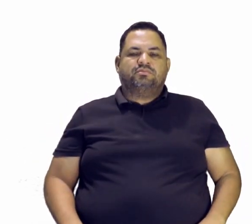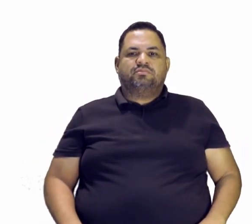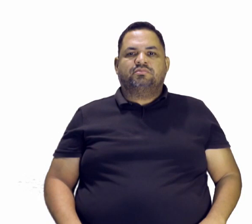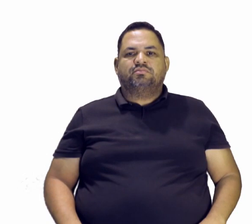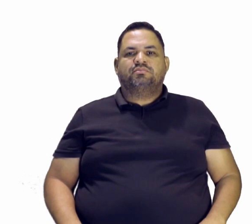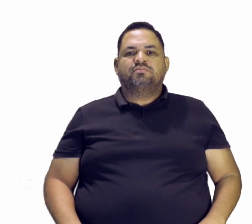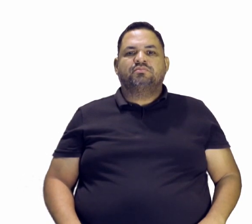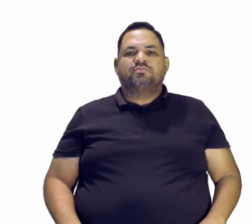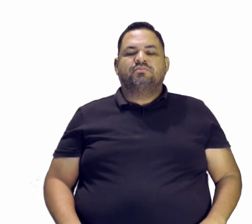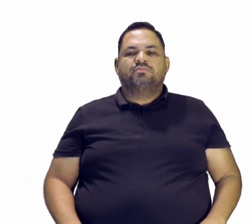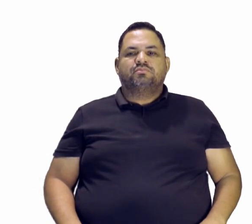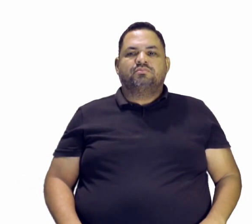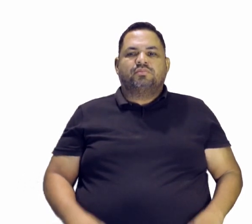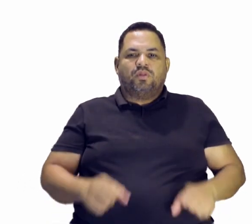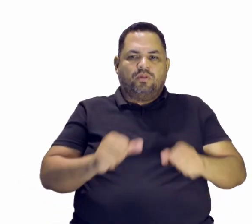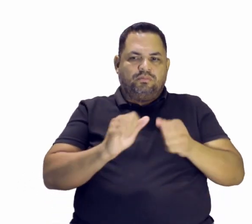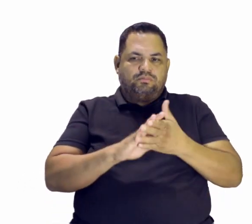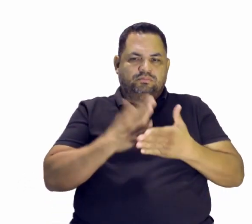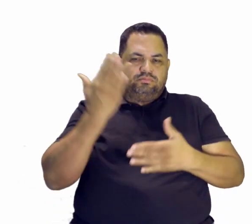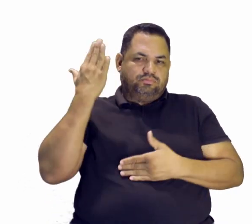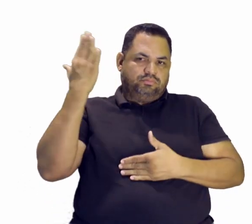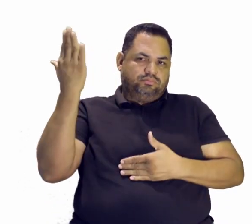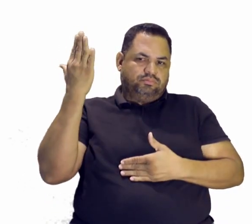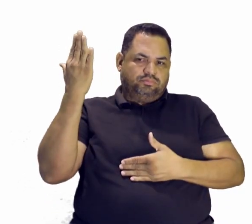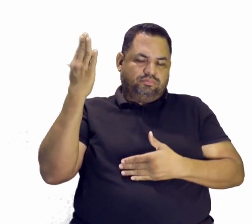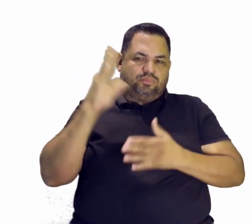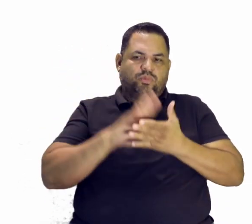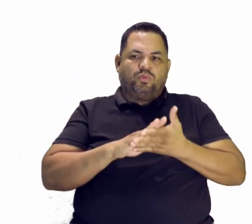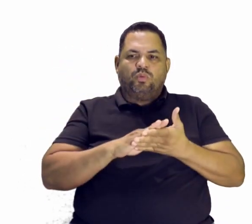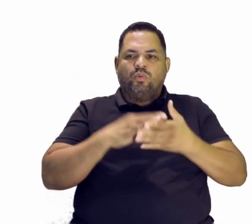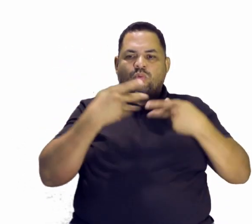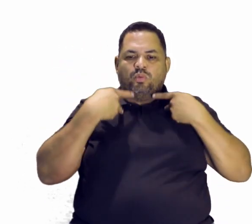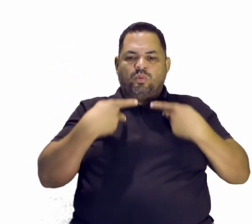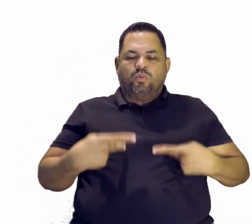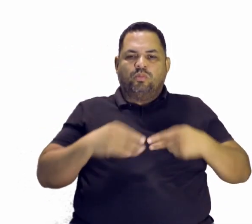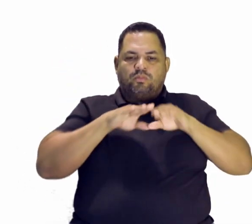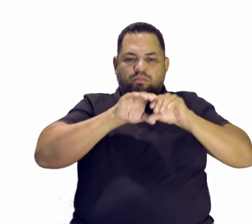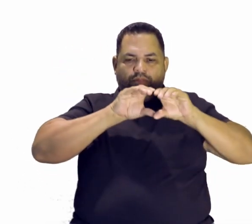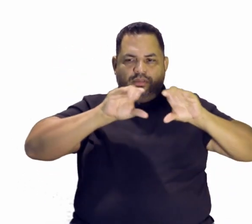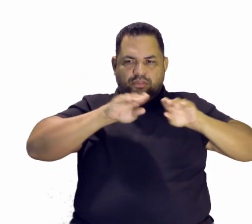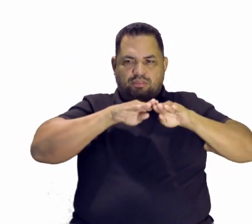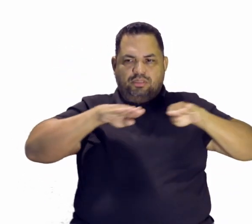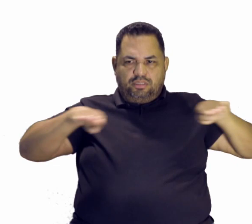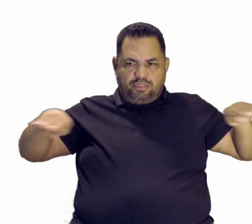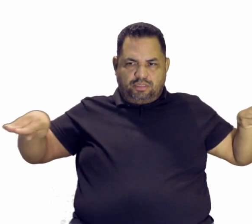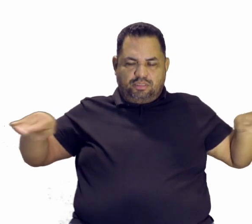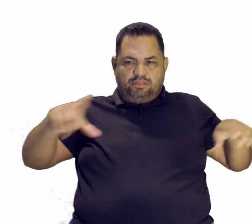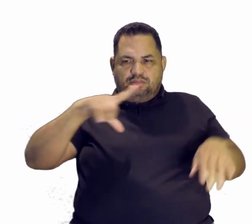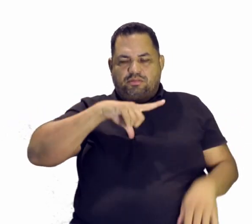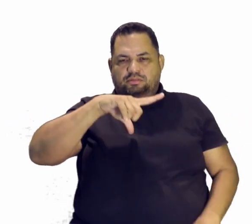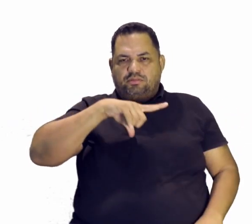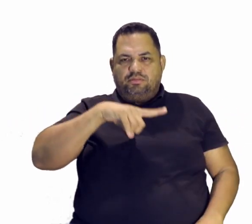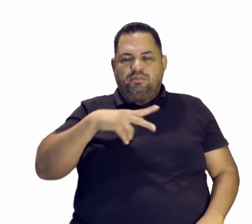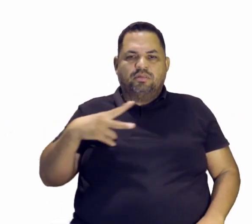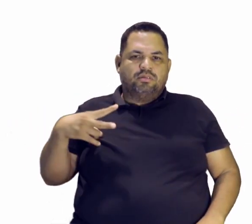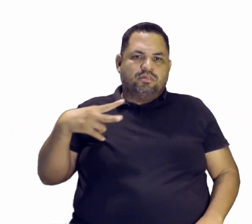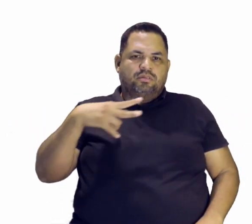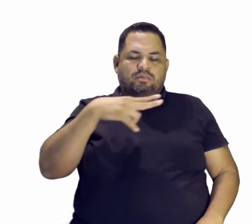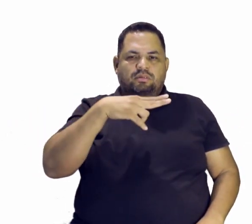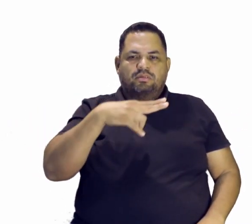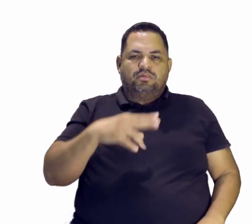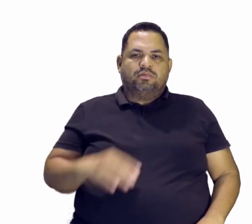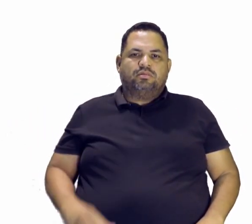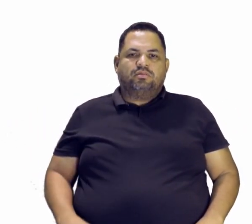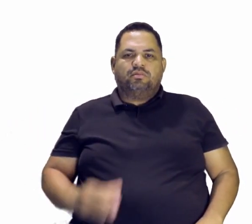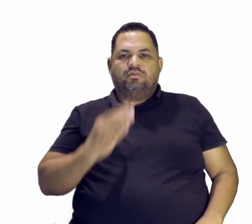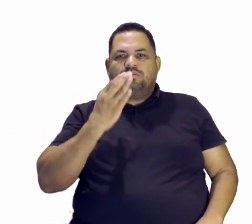aqui de prancha, em que meu corpo está todo alongado, retinho, tá? Mas está acontecendo uma força aí. E essas forças são